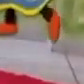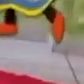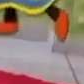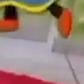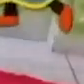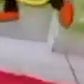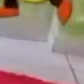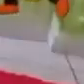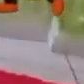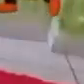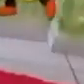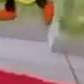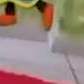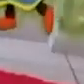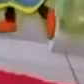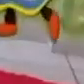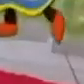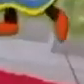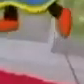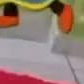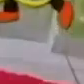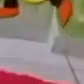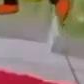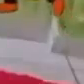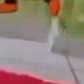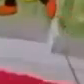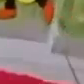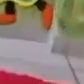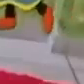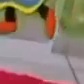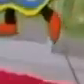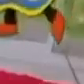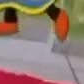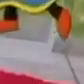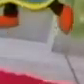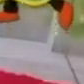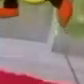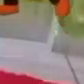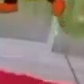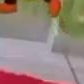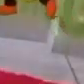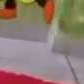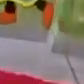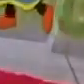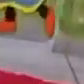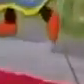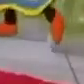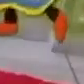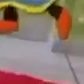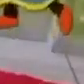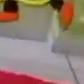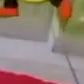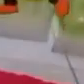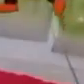ouviu. Mas não era grito de medo, nem de susto ou de sofrer. A causa da